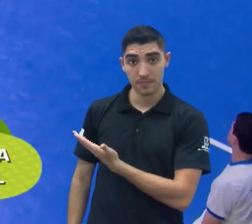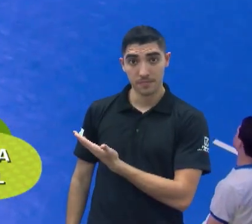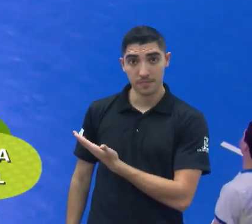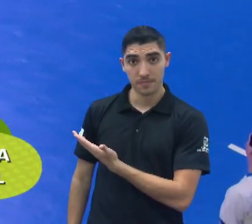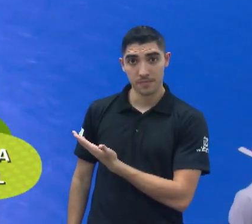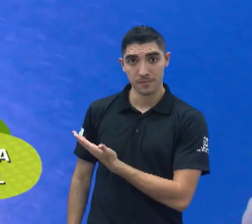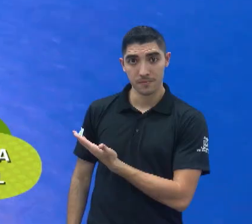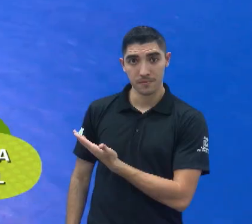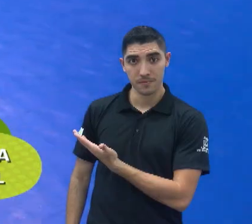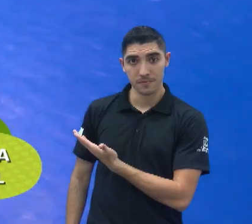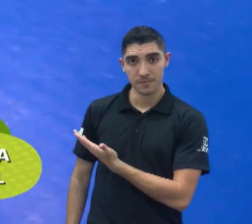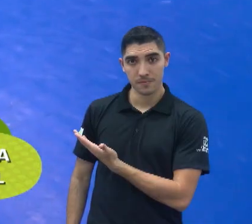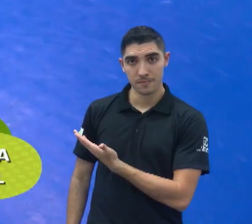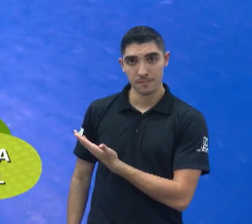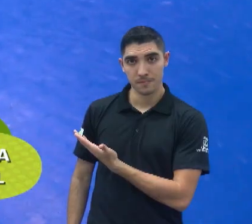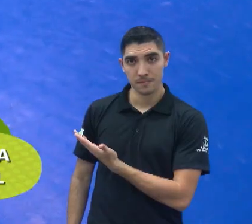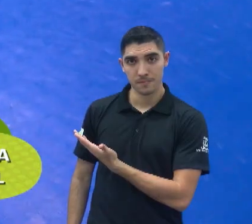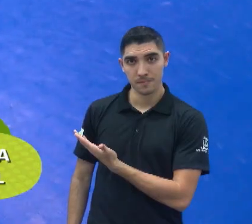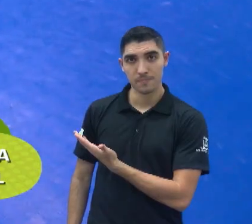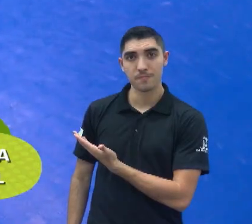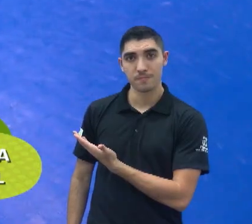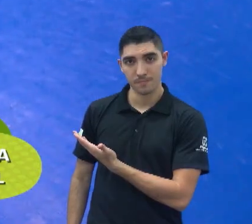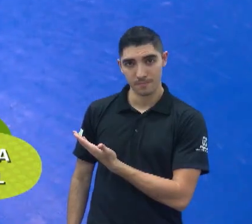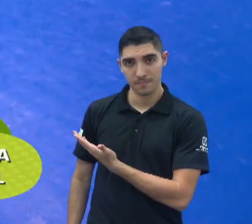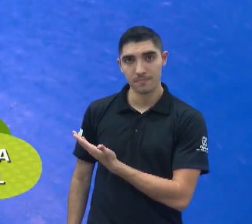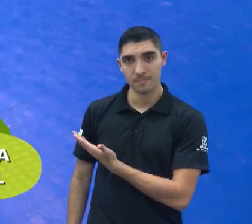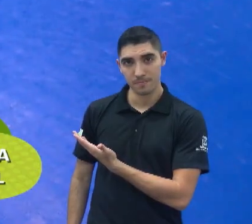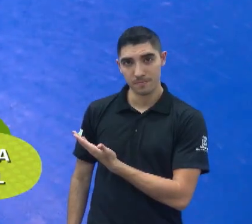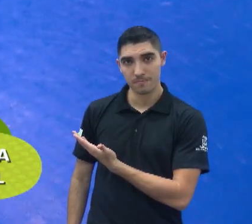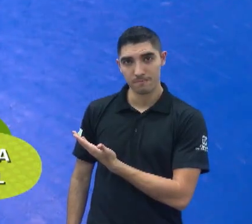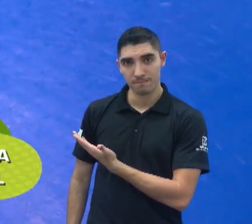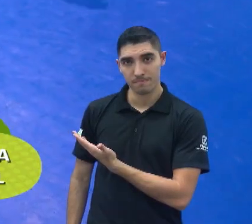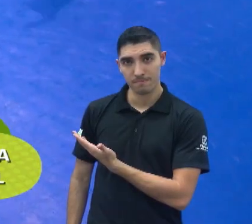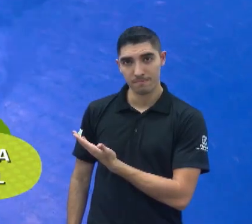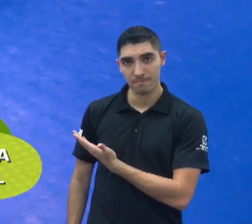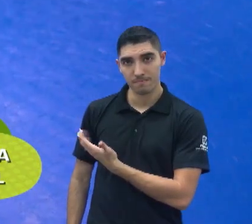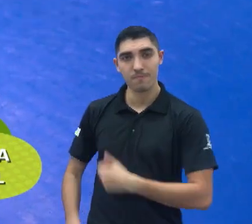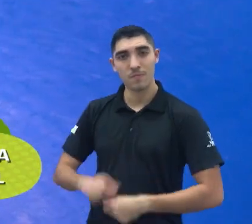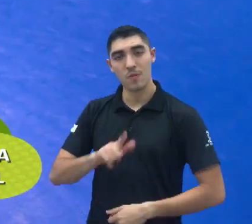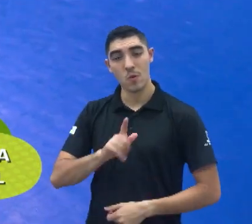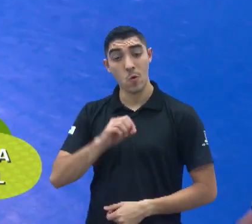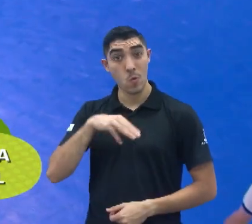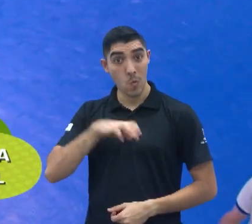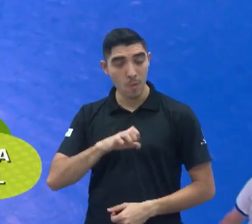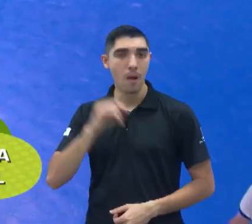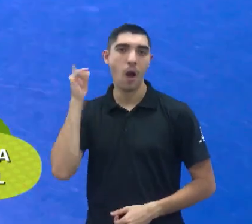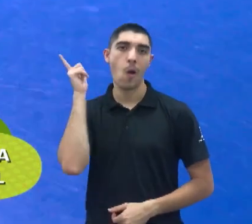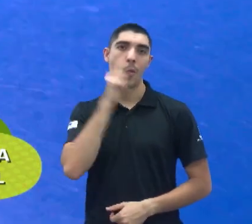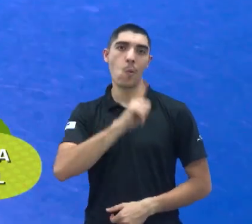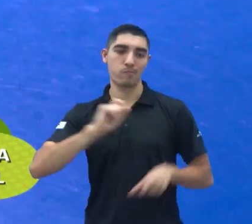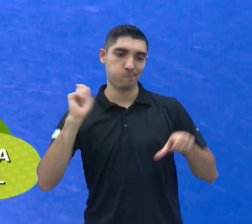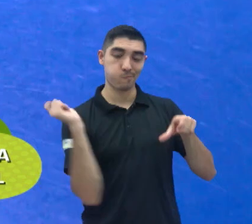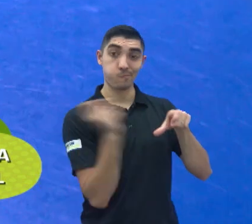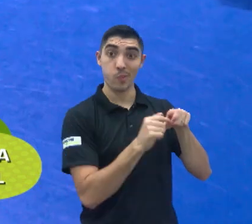passe preciso. Foi o que Gustavo fez para Gomes, de primeira, deixar tudo igual no